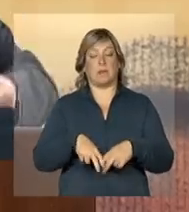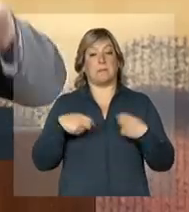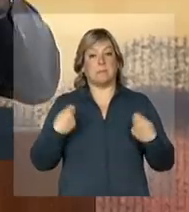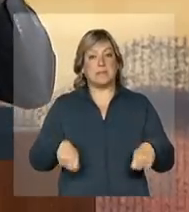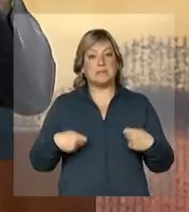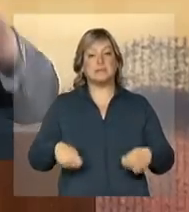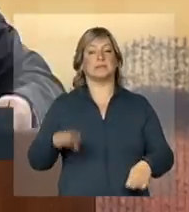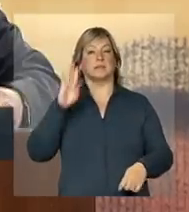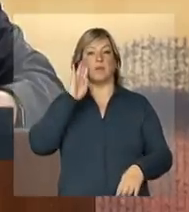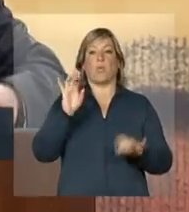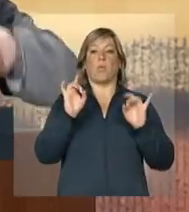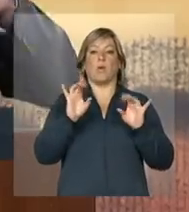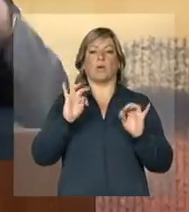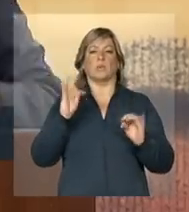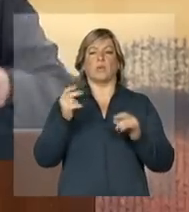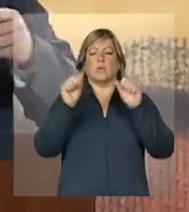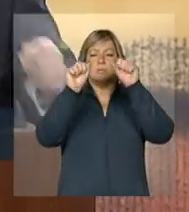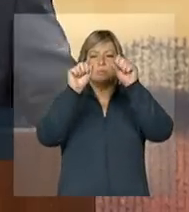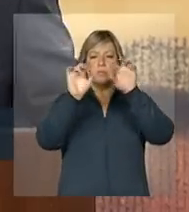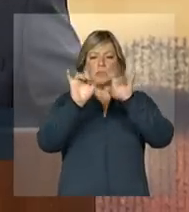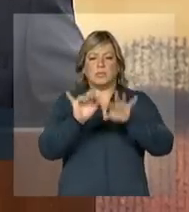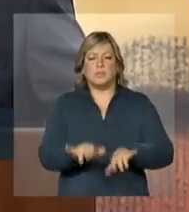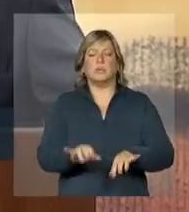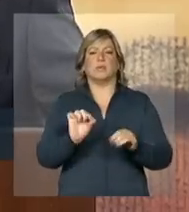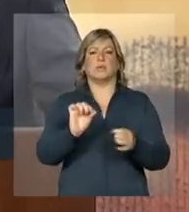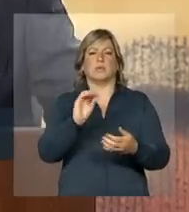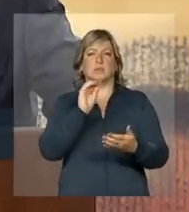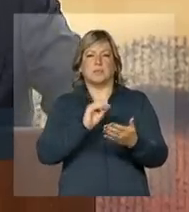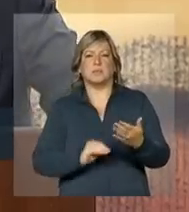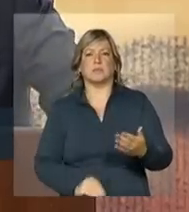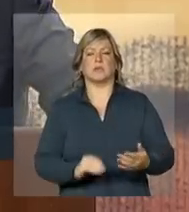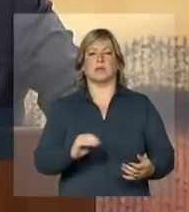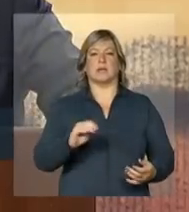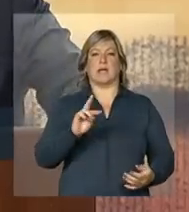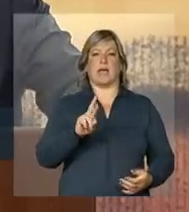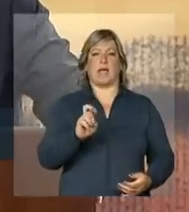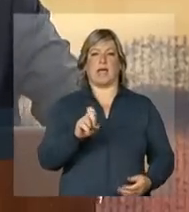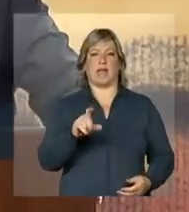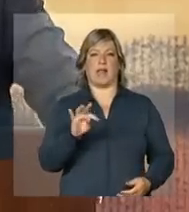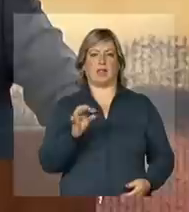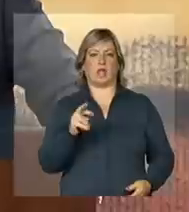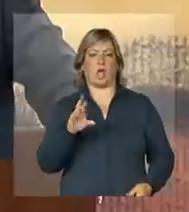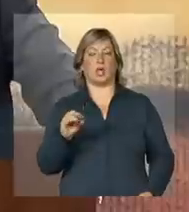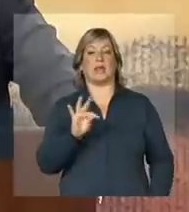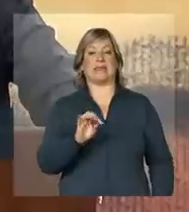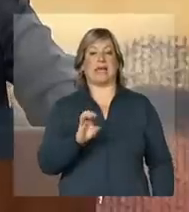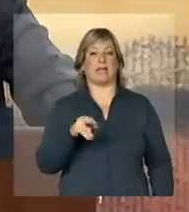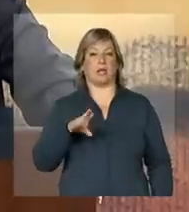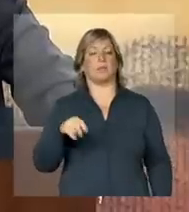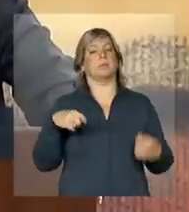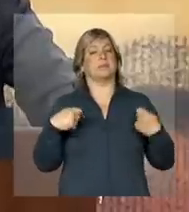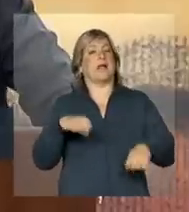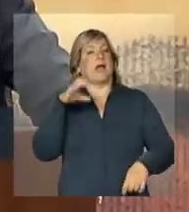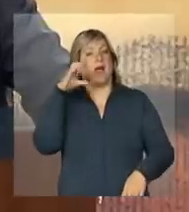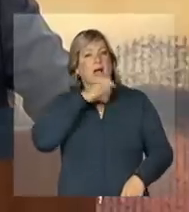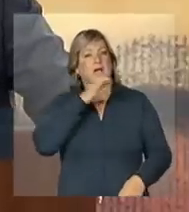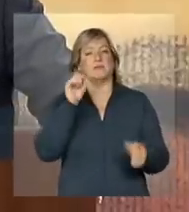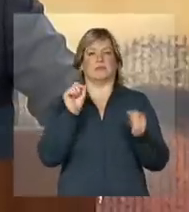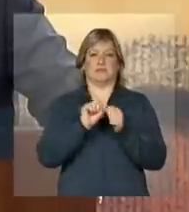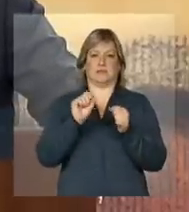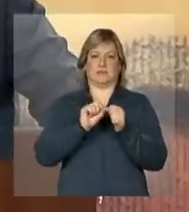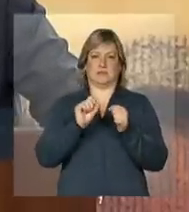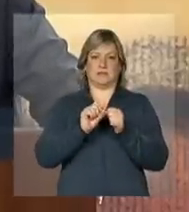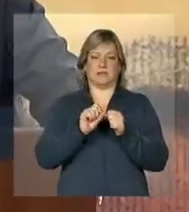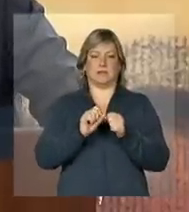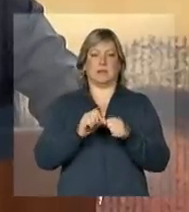trabalho dos relatórios técnicos de identificação e demarcação é fundamental pra gente poder agilizar esses procedimentos então